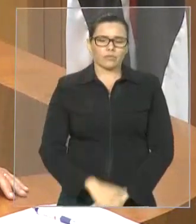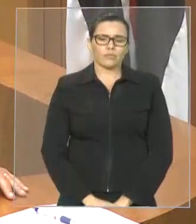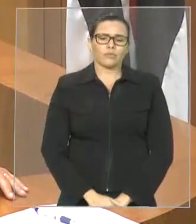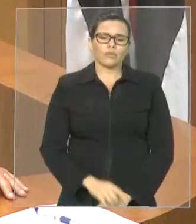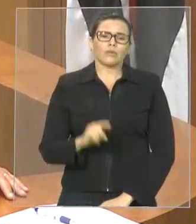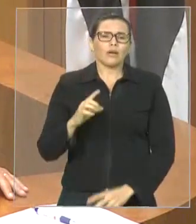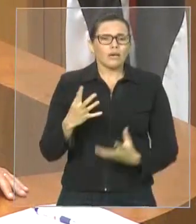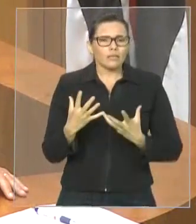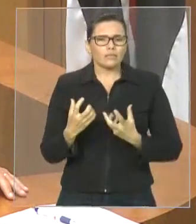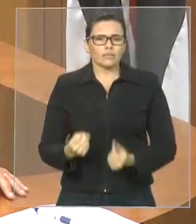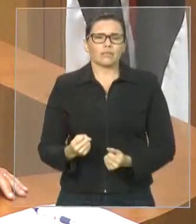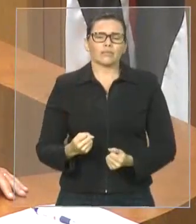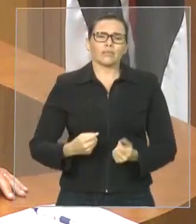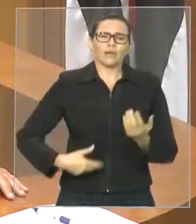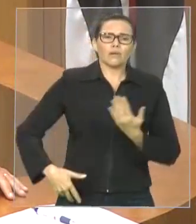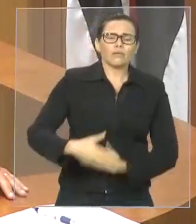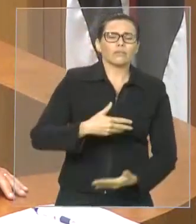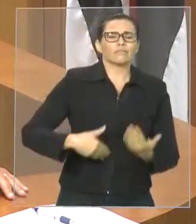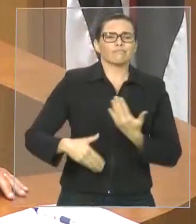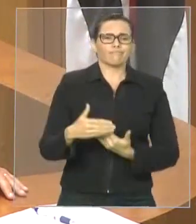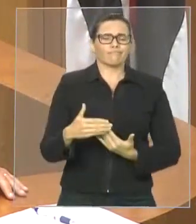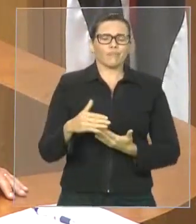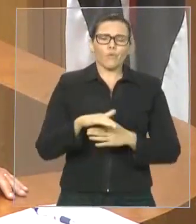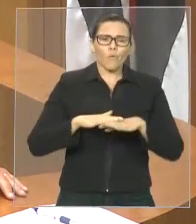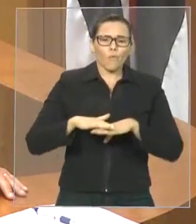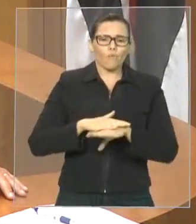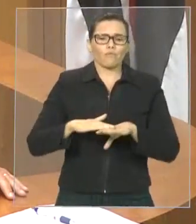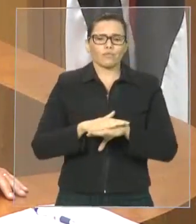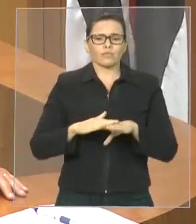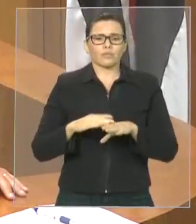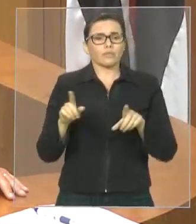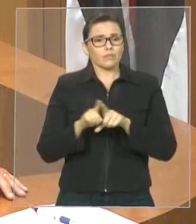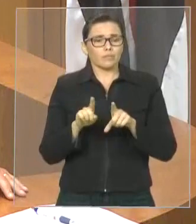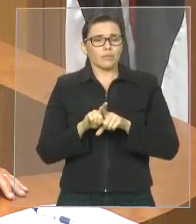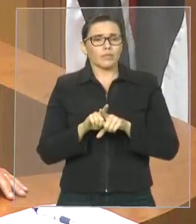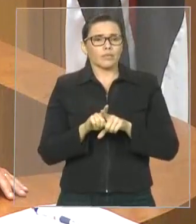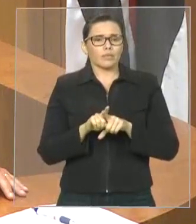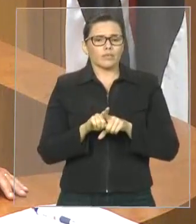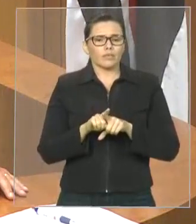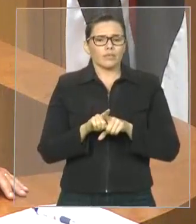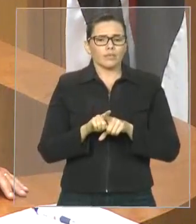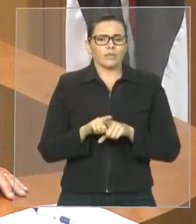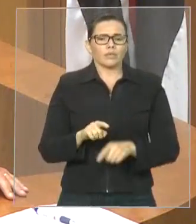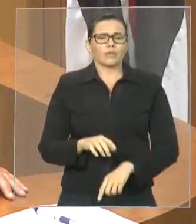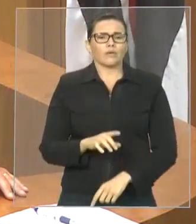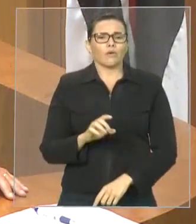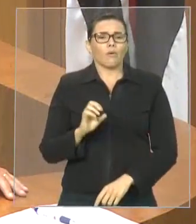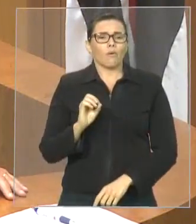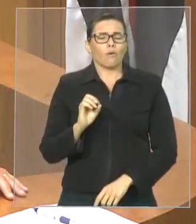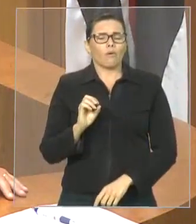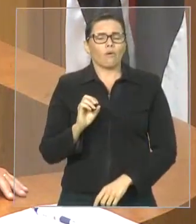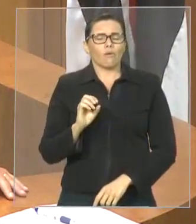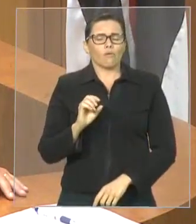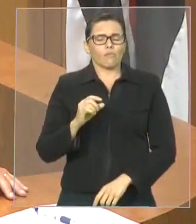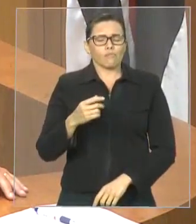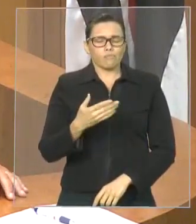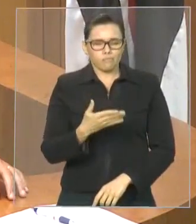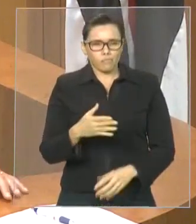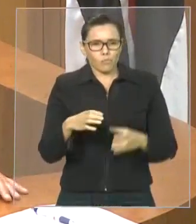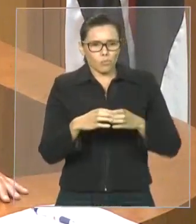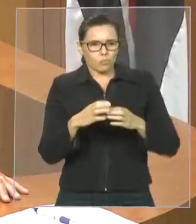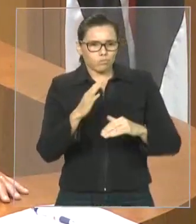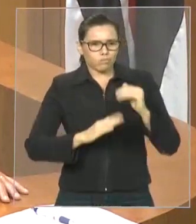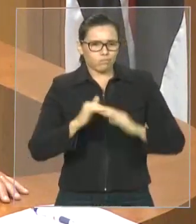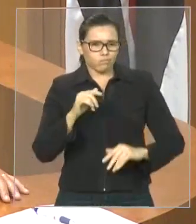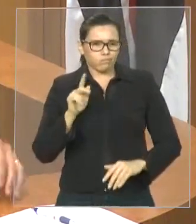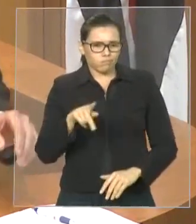o vice-prefeito, que se diz professor e é líder sindical, possa sentar com vocês para poder resolver esse problema. Porque